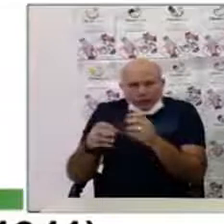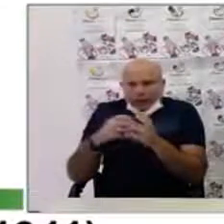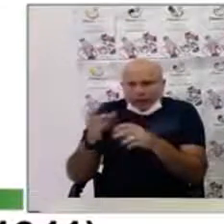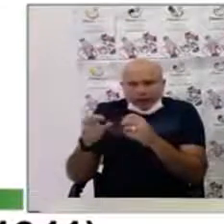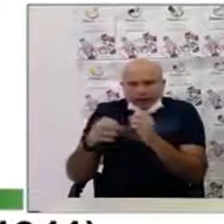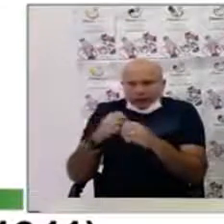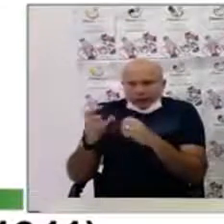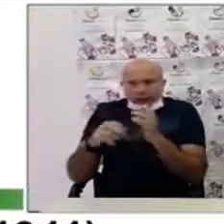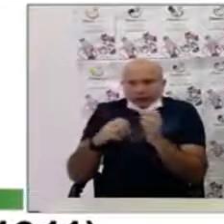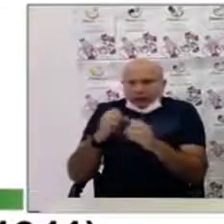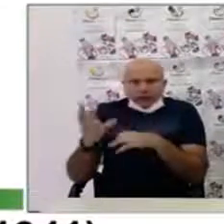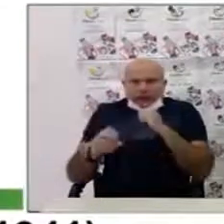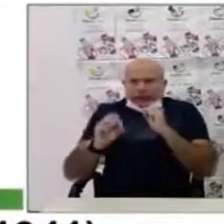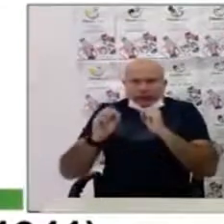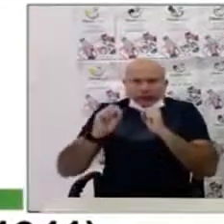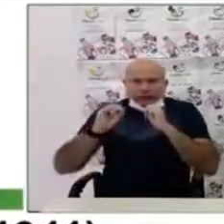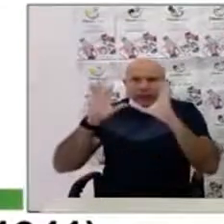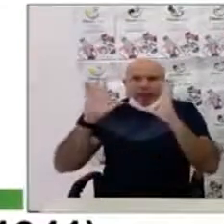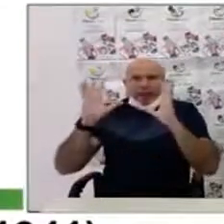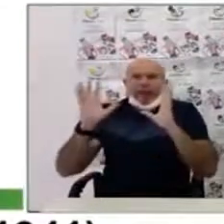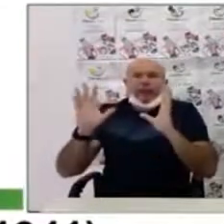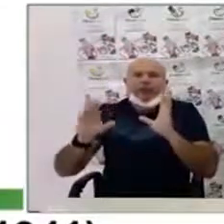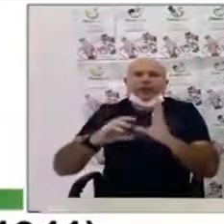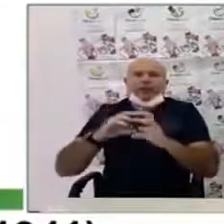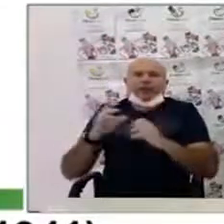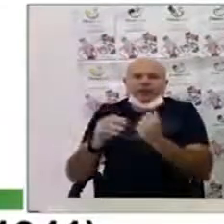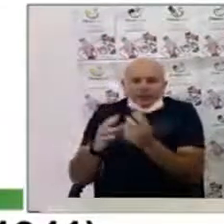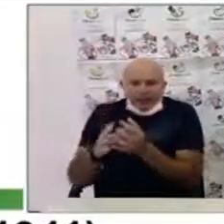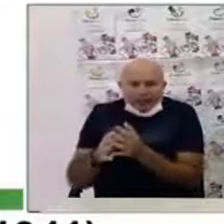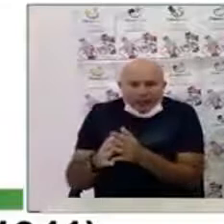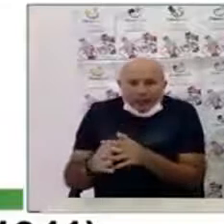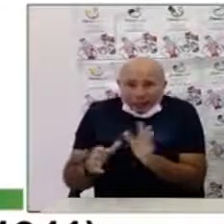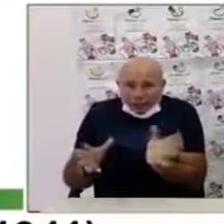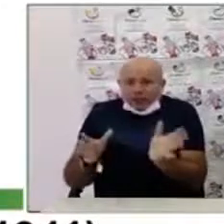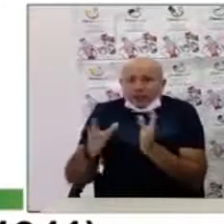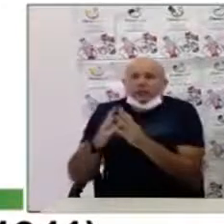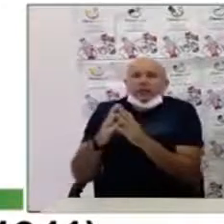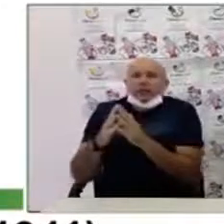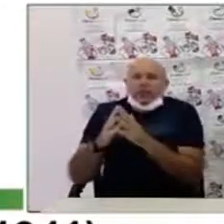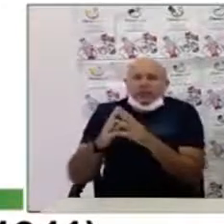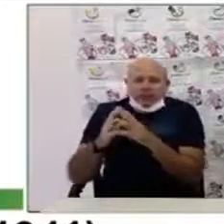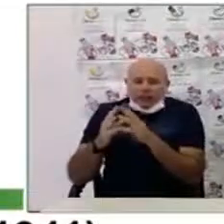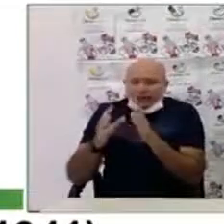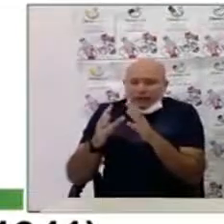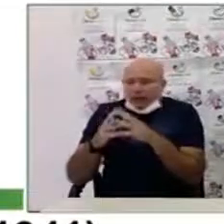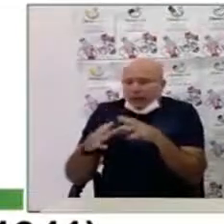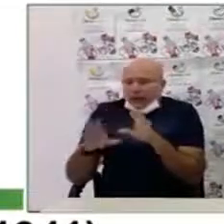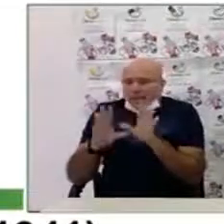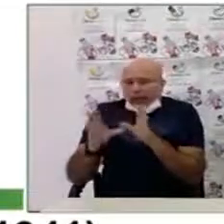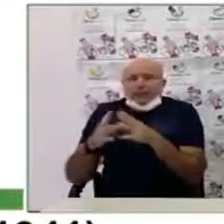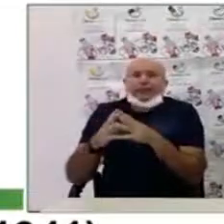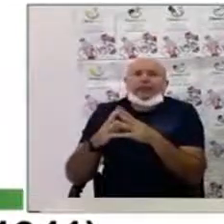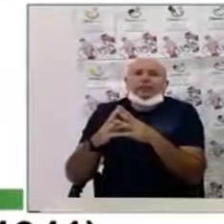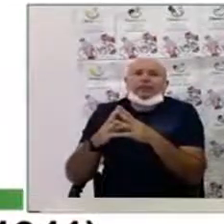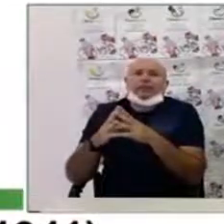Rutherford teve esse up aí quando ele fez esse experimento. Na verdade, foram dois alunos dele, Marsden e Jason, mas